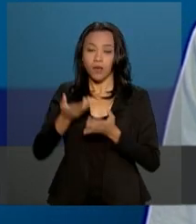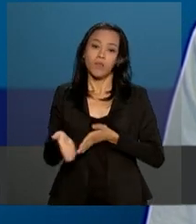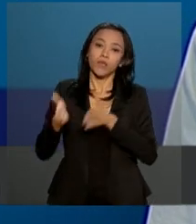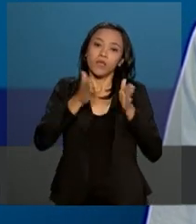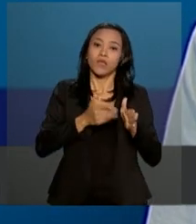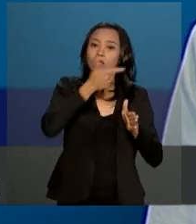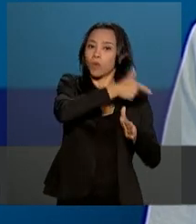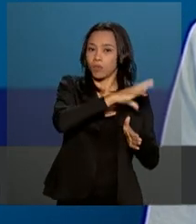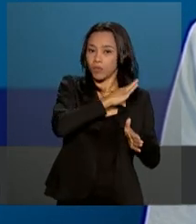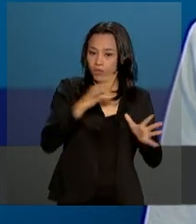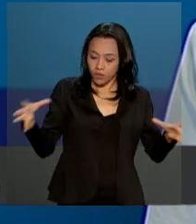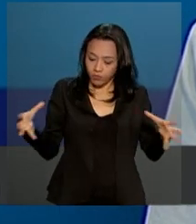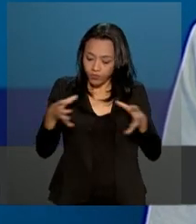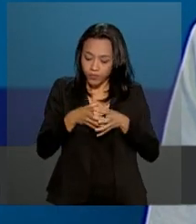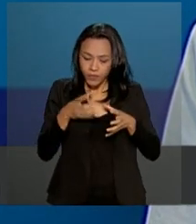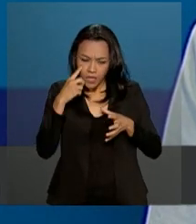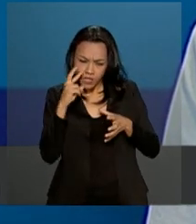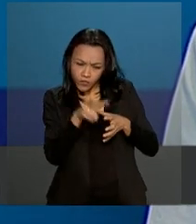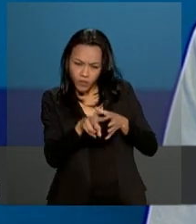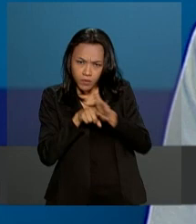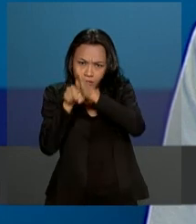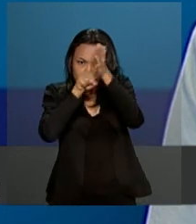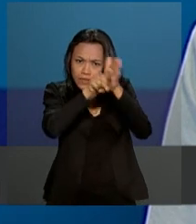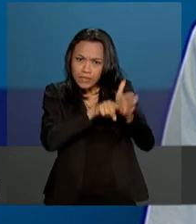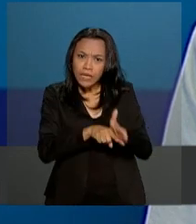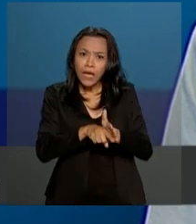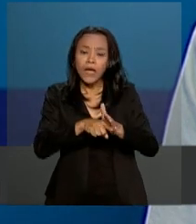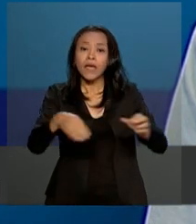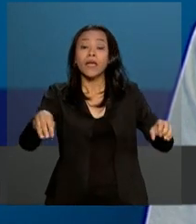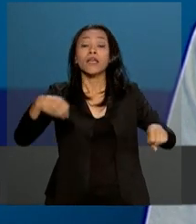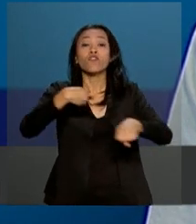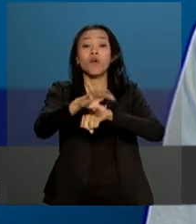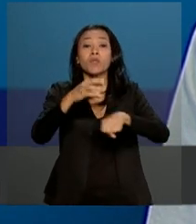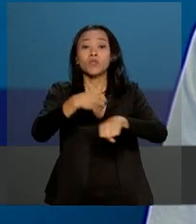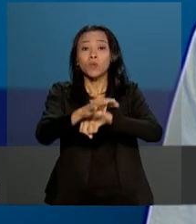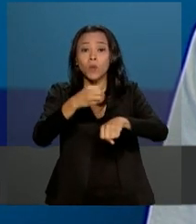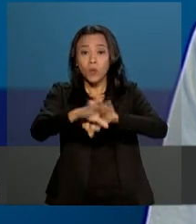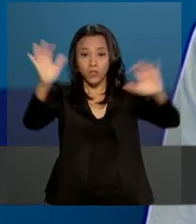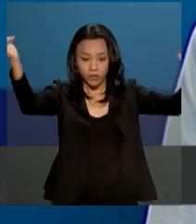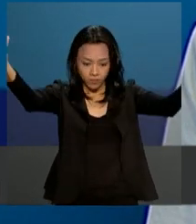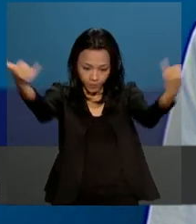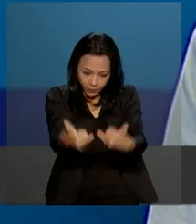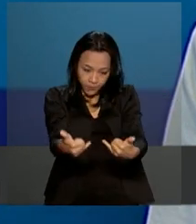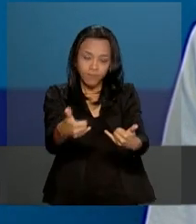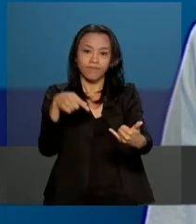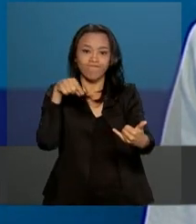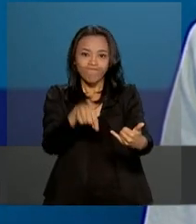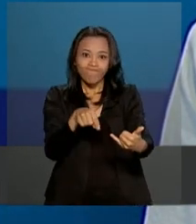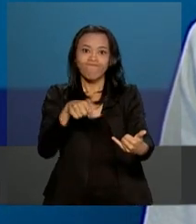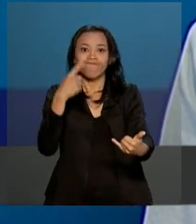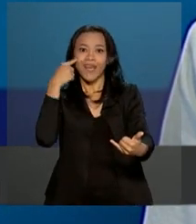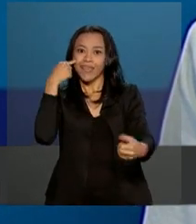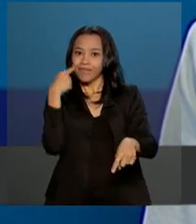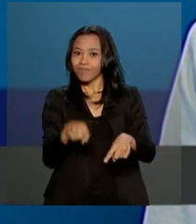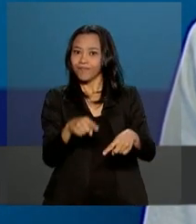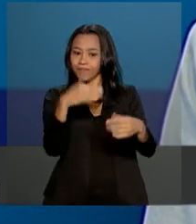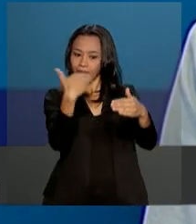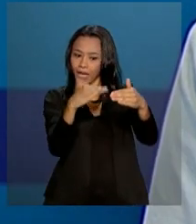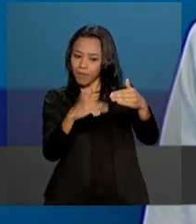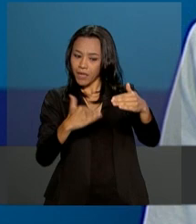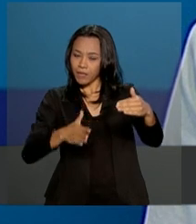candidatos com bancos de dados que nós já tínhamos também na polícia federal algumas pessoas foram elencadas como